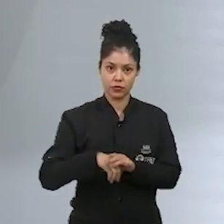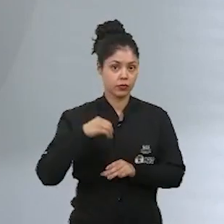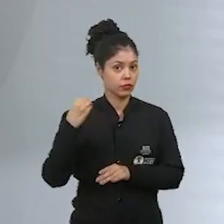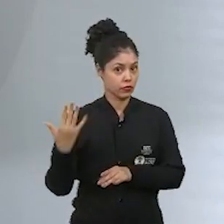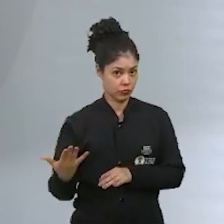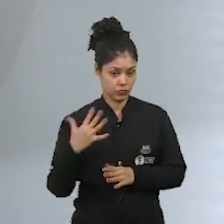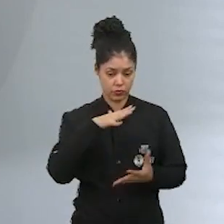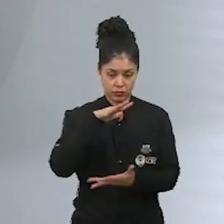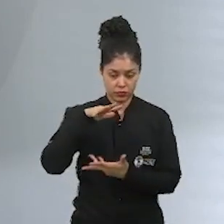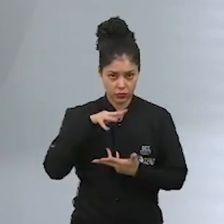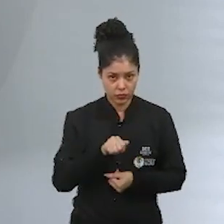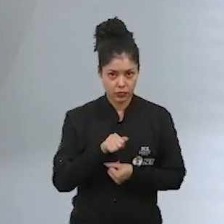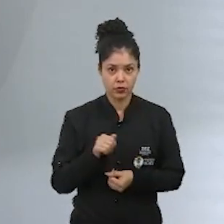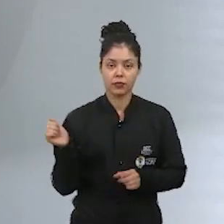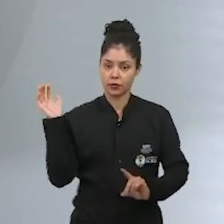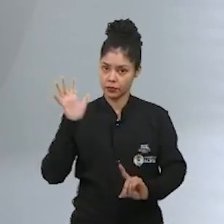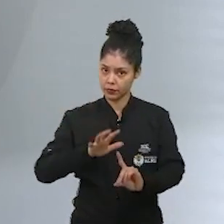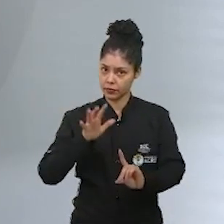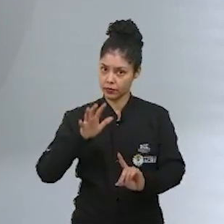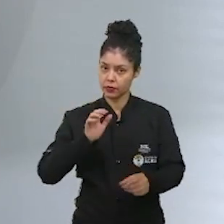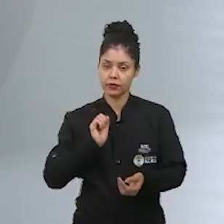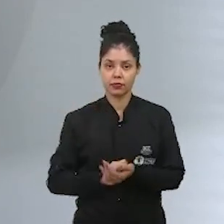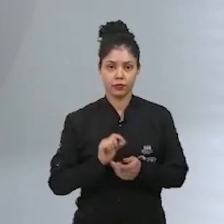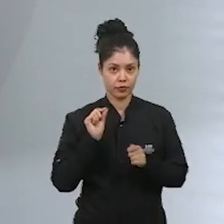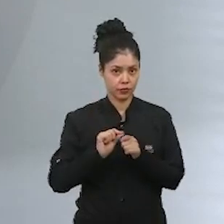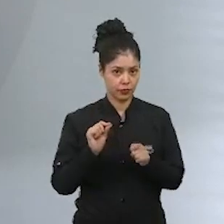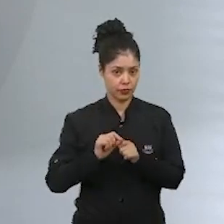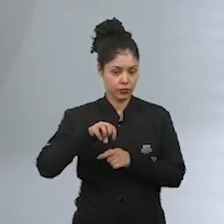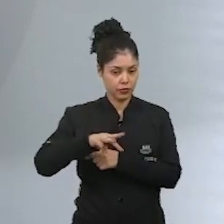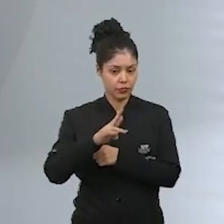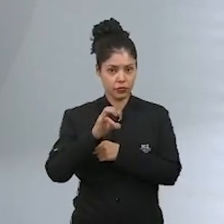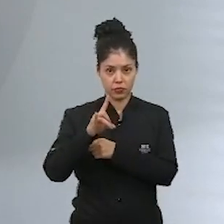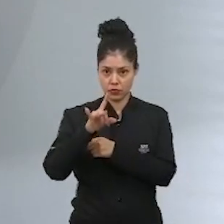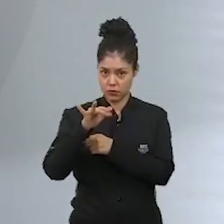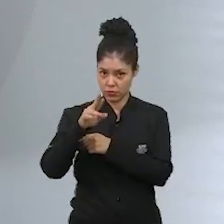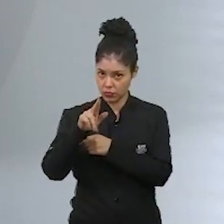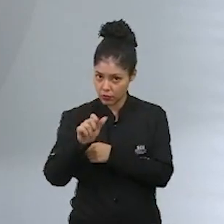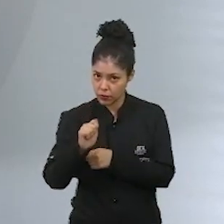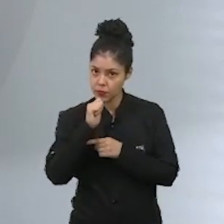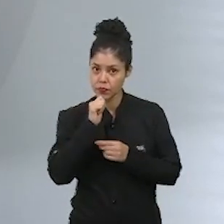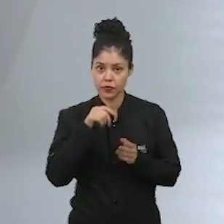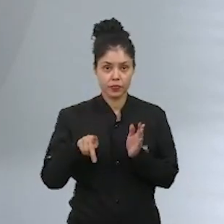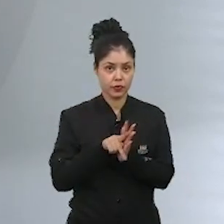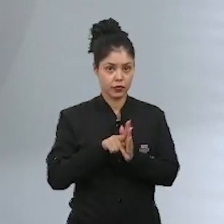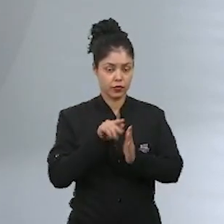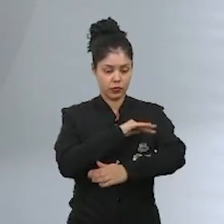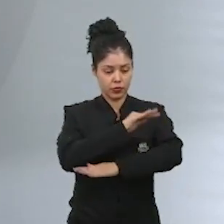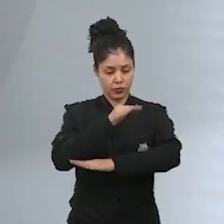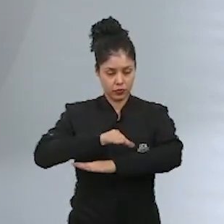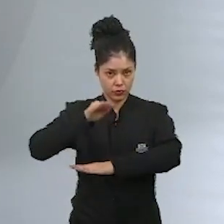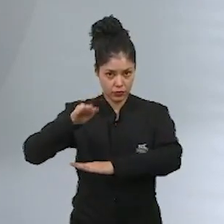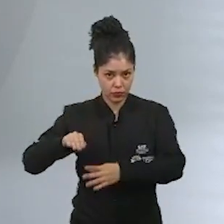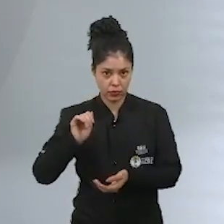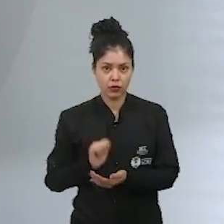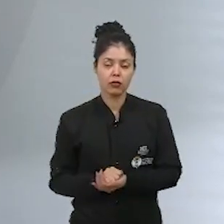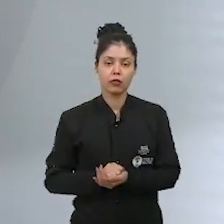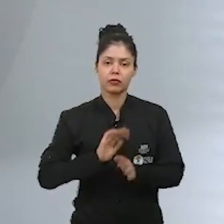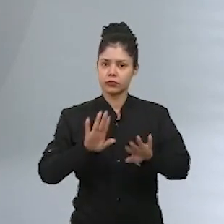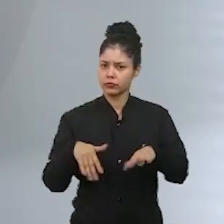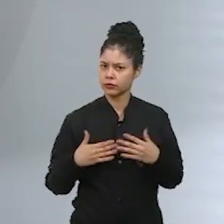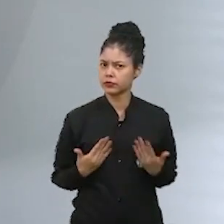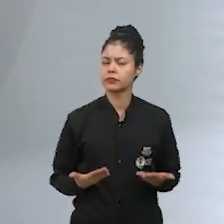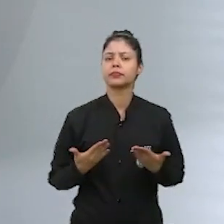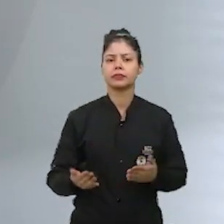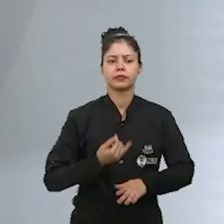externos, eles vão influenciar nessa formação morfológica, essa formação aí do relevo. Entender também quais são